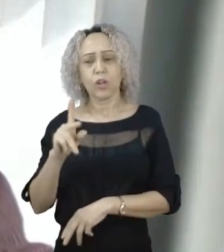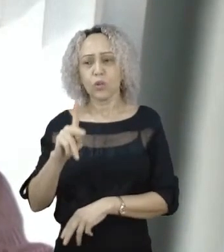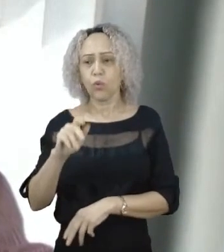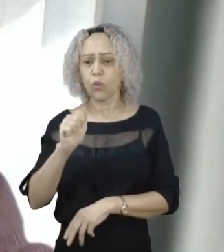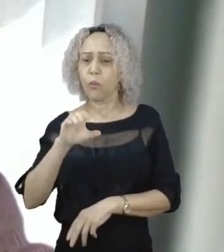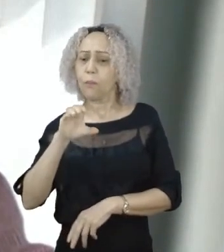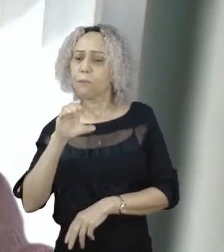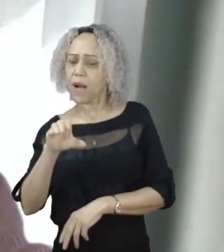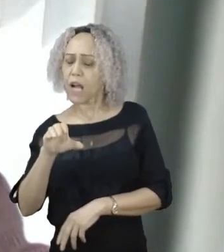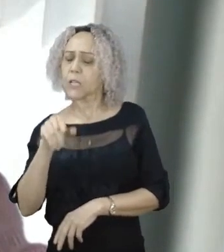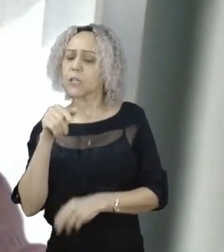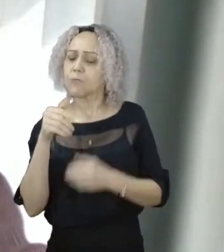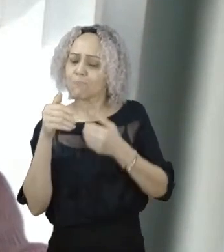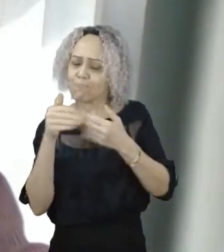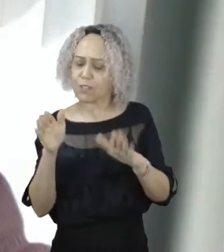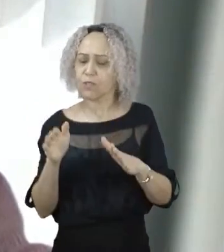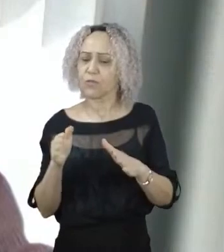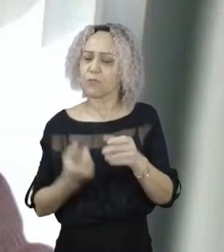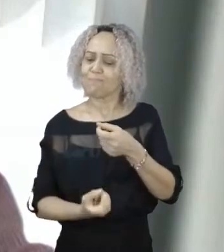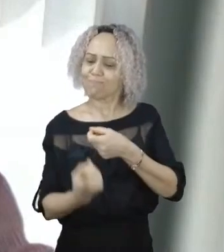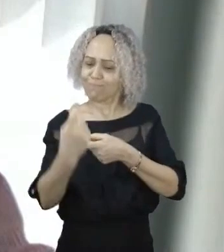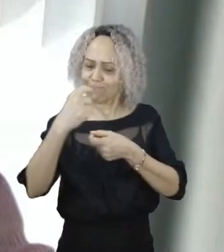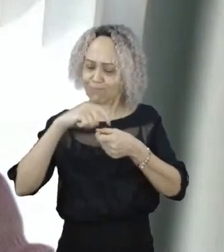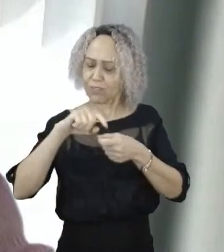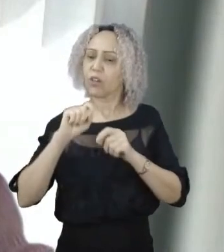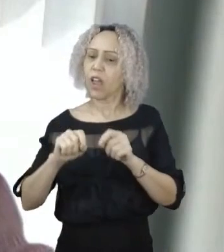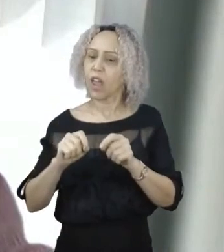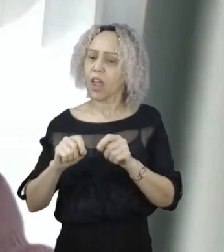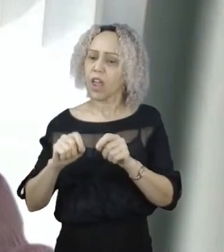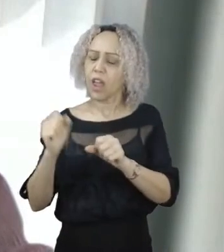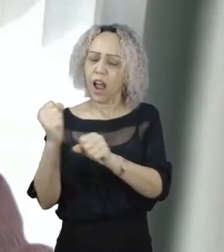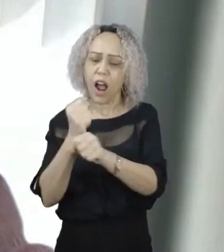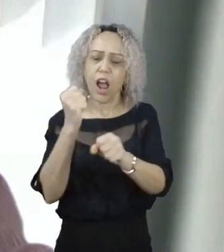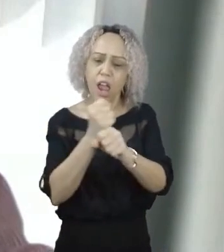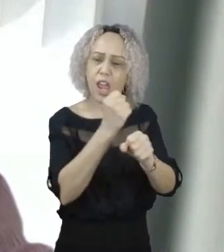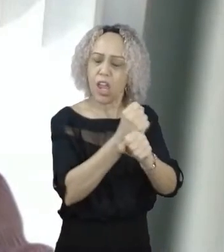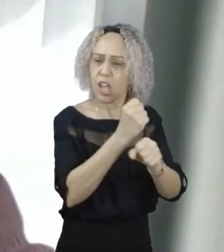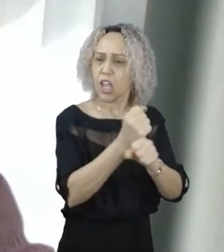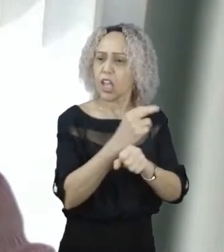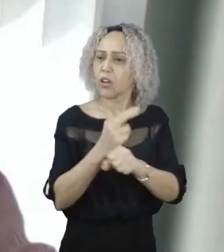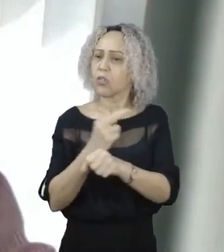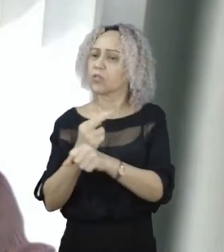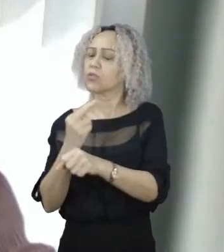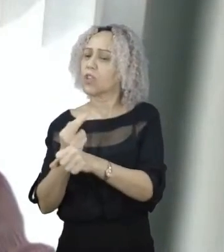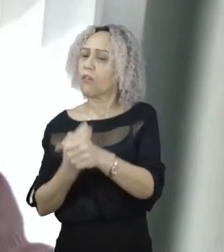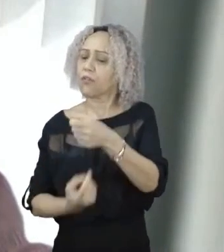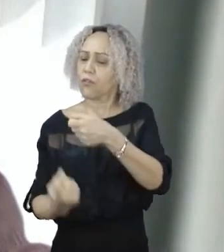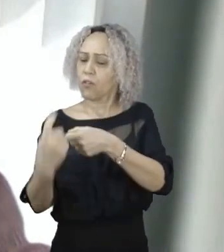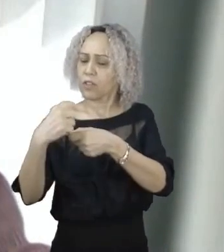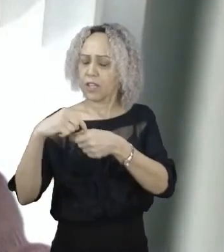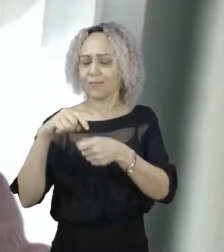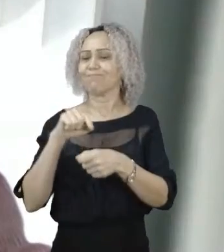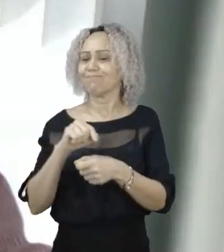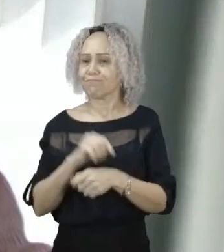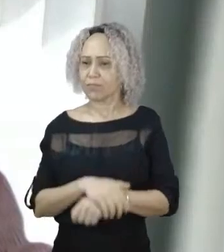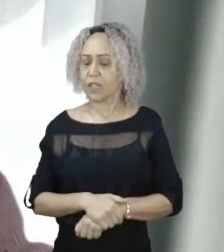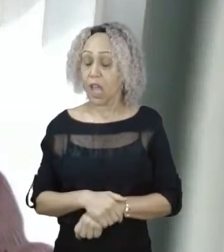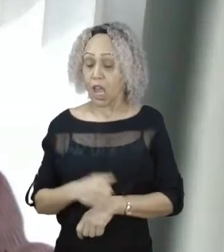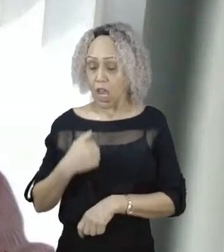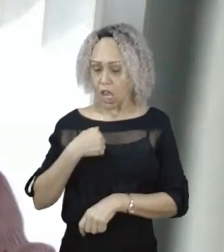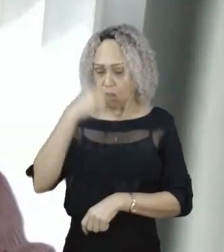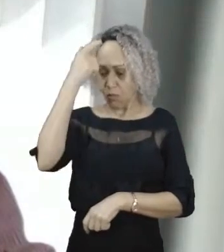PAC, a reconstrução das obras paralisadas. Inclusive, eu fui a relatora dessa medida